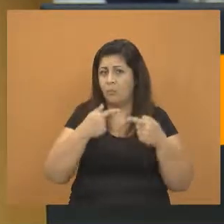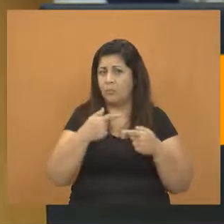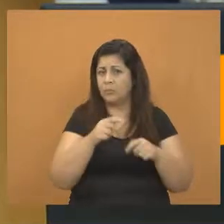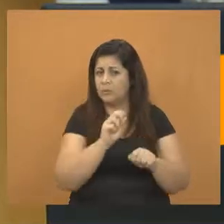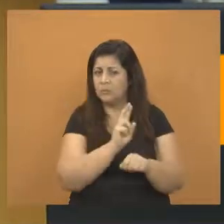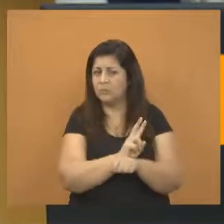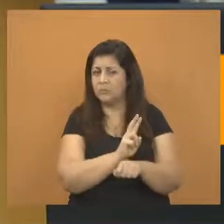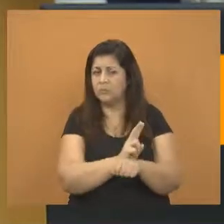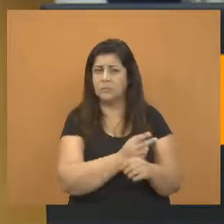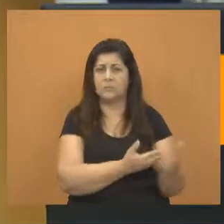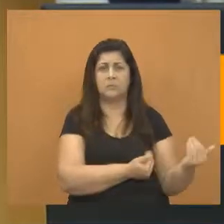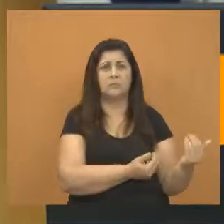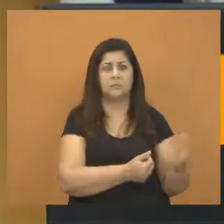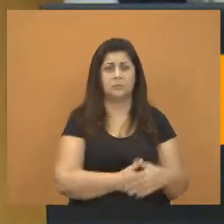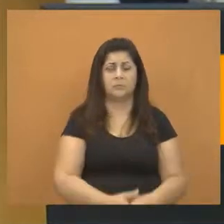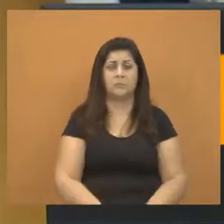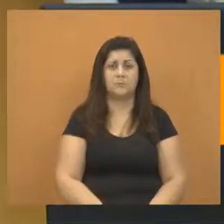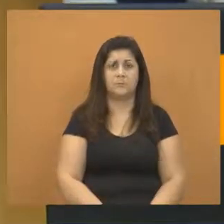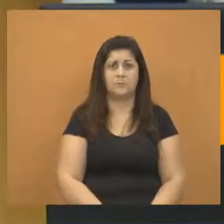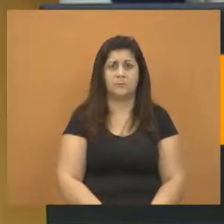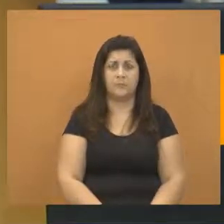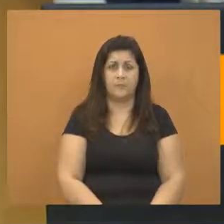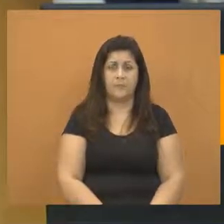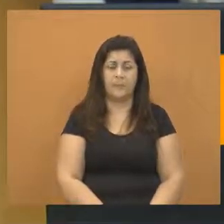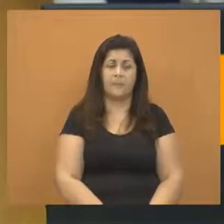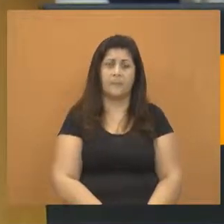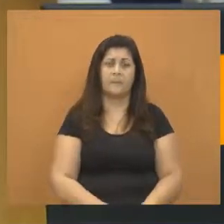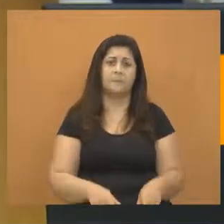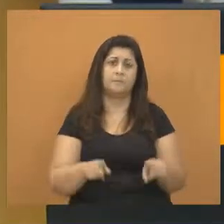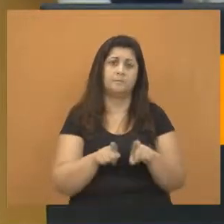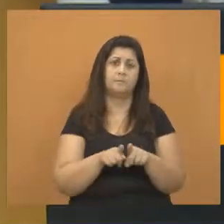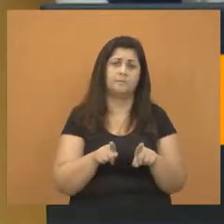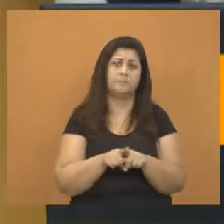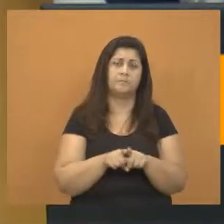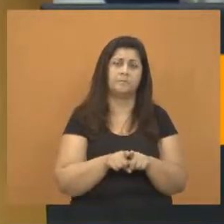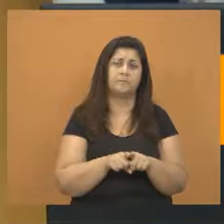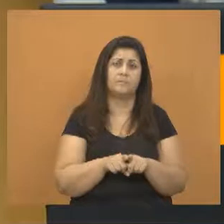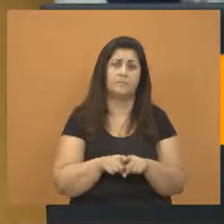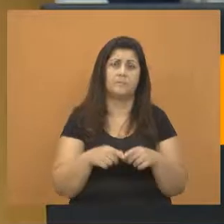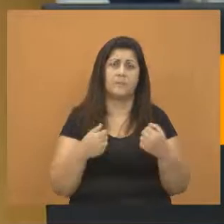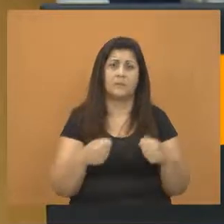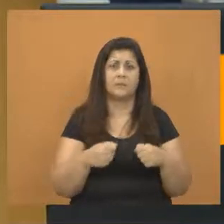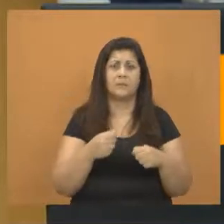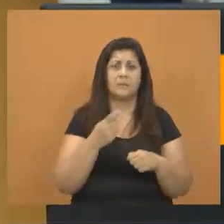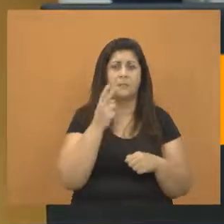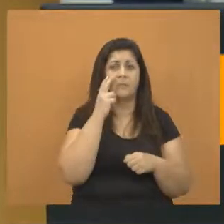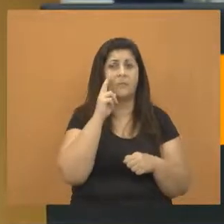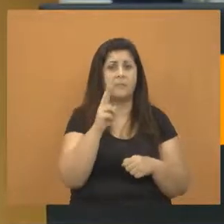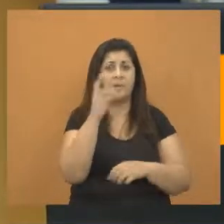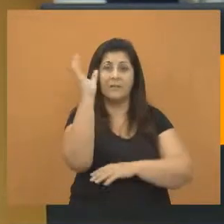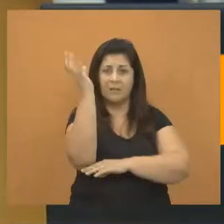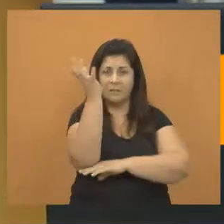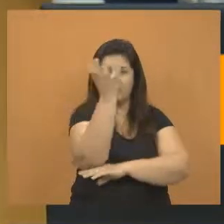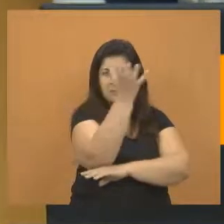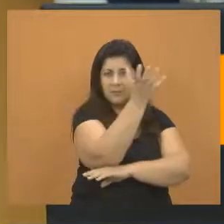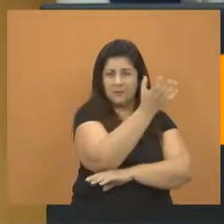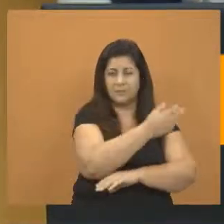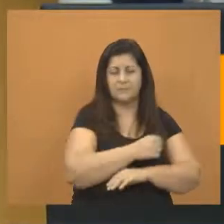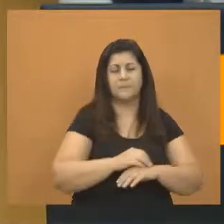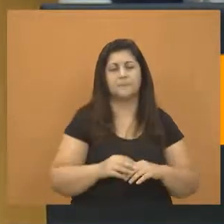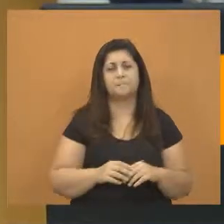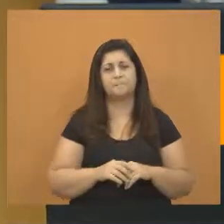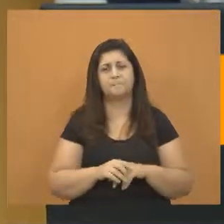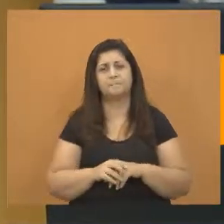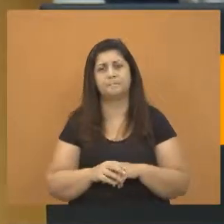do nosso município. E também não podemos deixar de olhar também a pasta do meio ambiente. E nós vemos